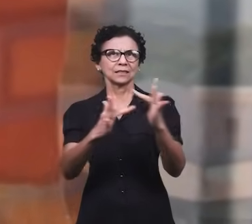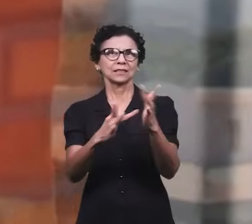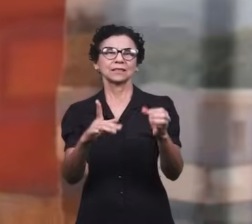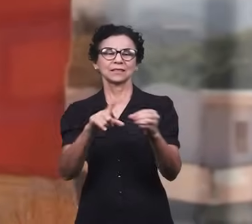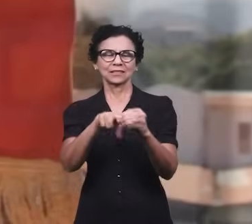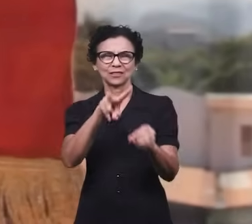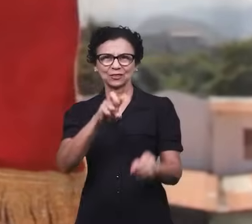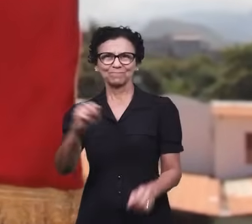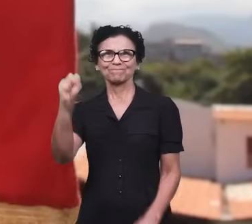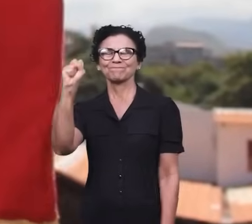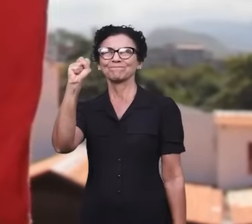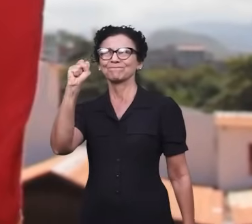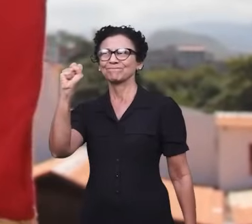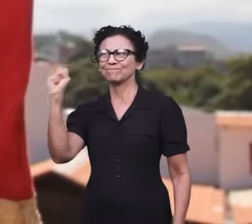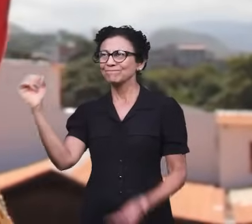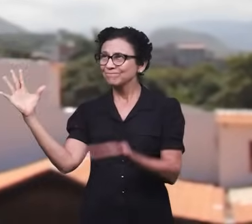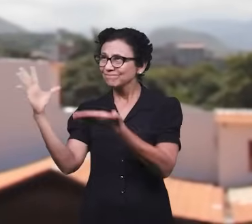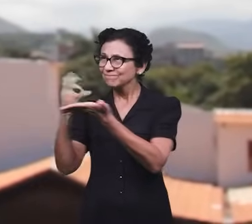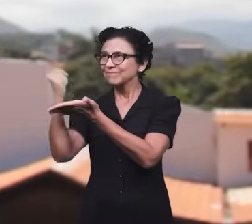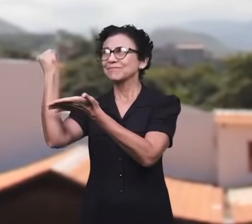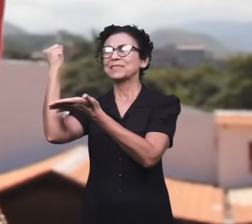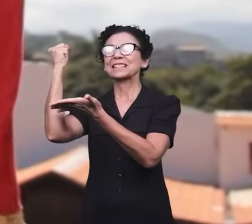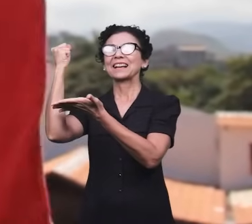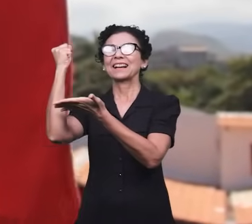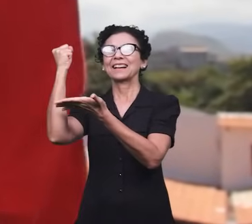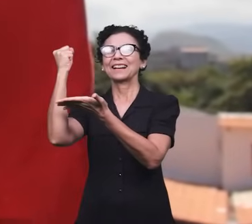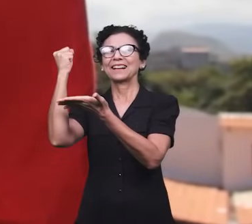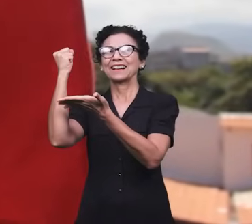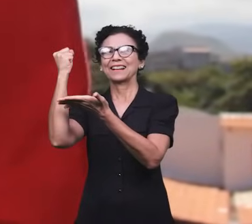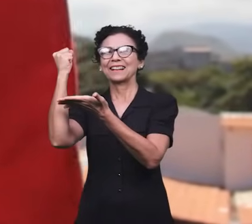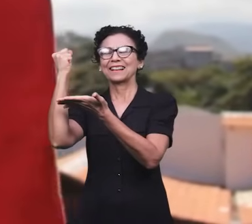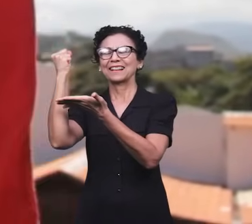Parabéns, Senhor Jesus, vem nos